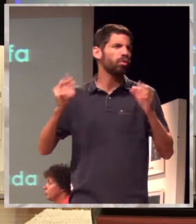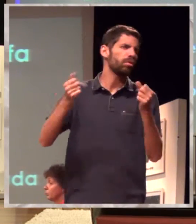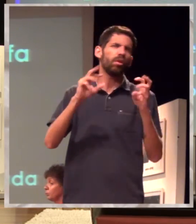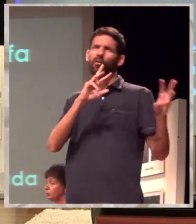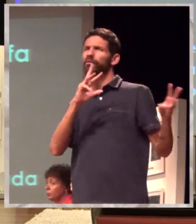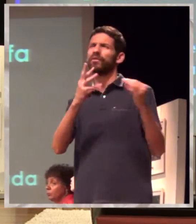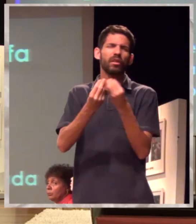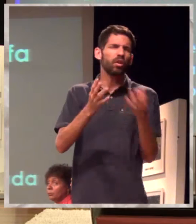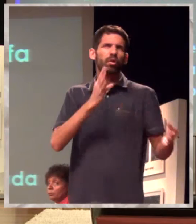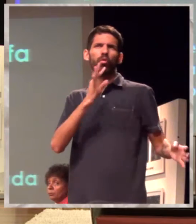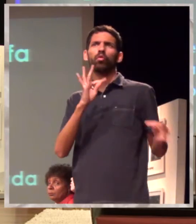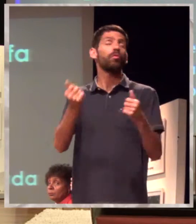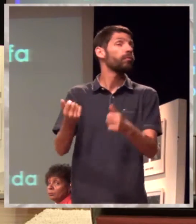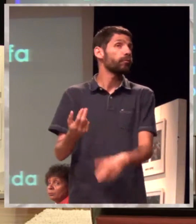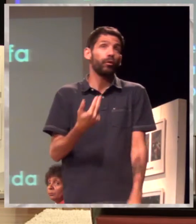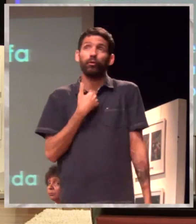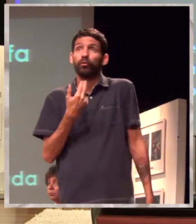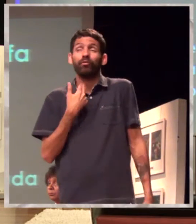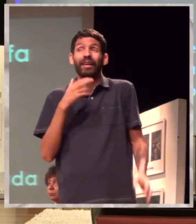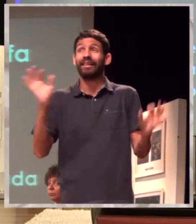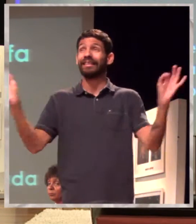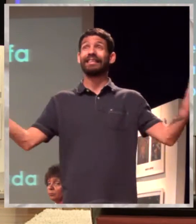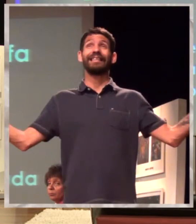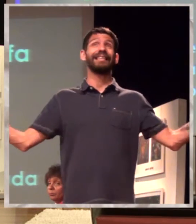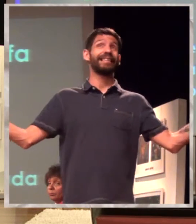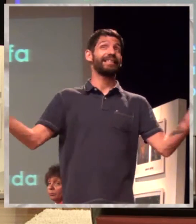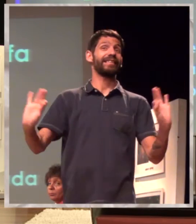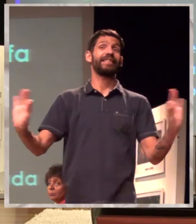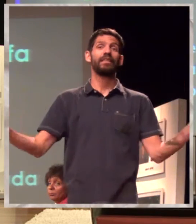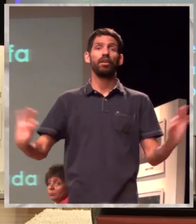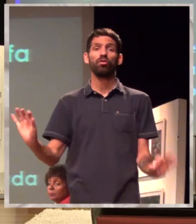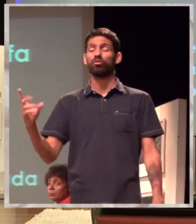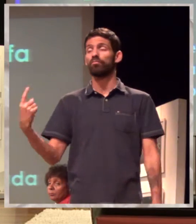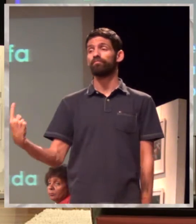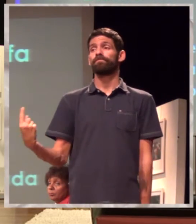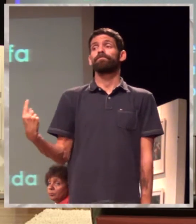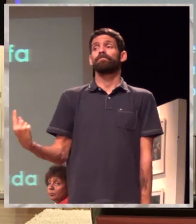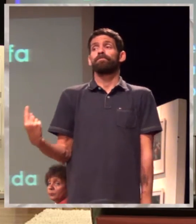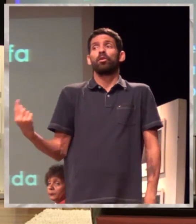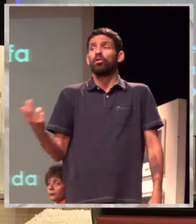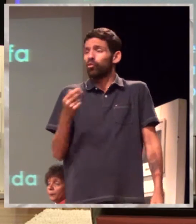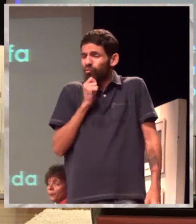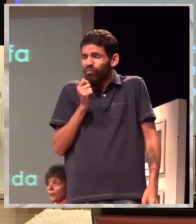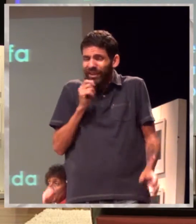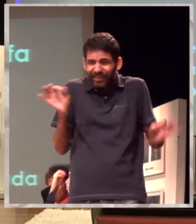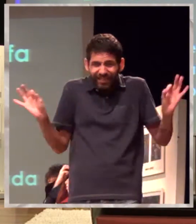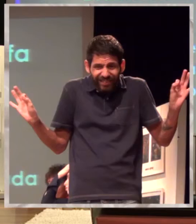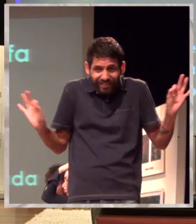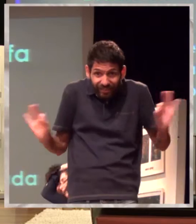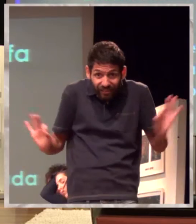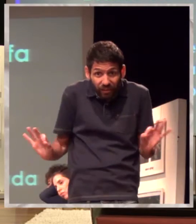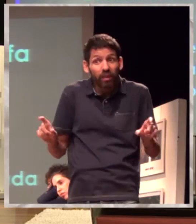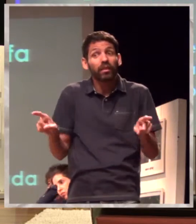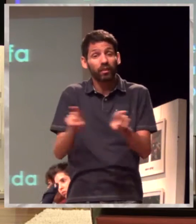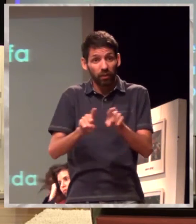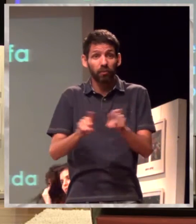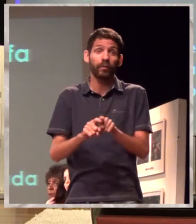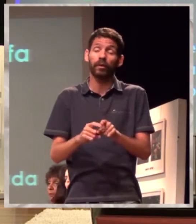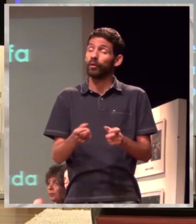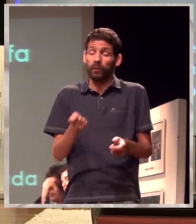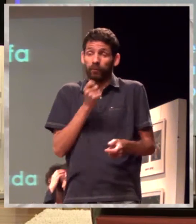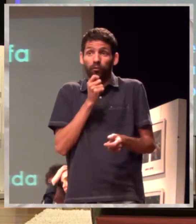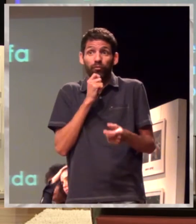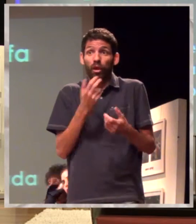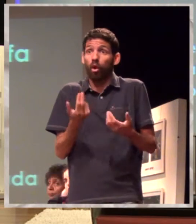oficinas, porque eu não conto com ninguém. Então, ele poder se dar conta que não contar com ninguém é também ele também